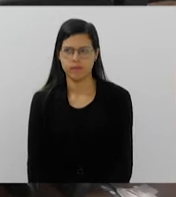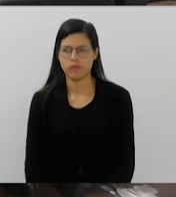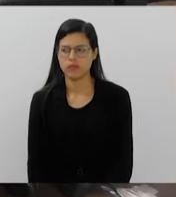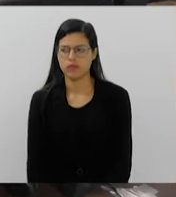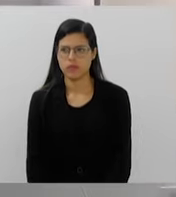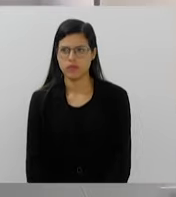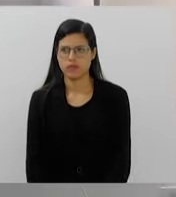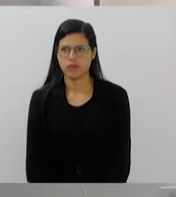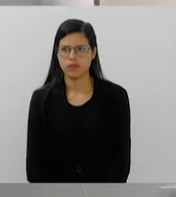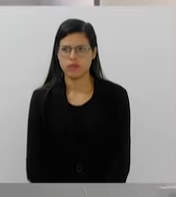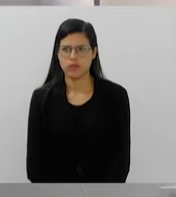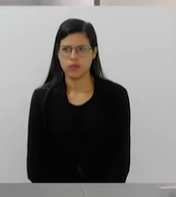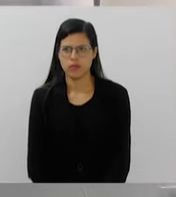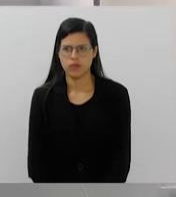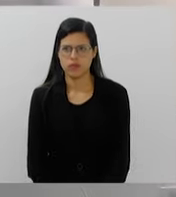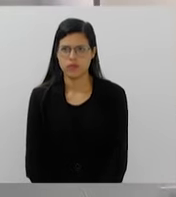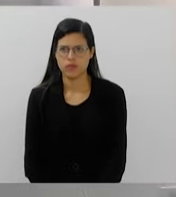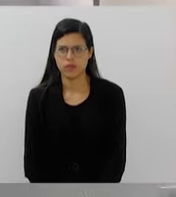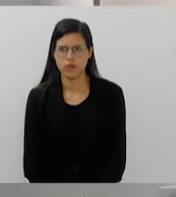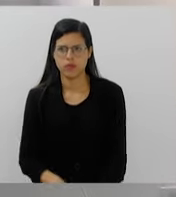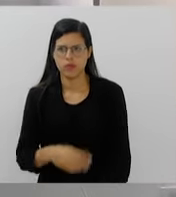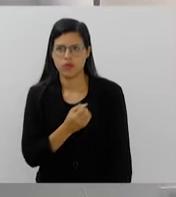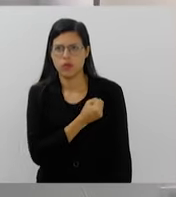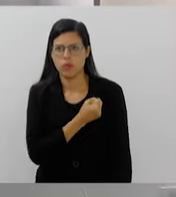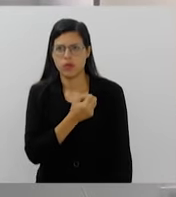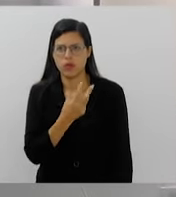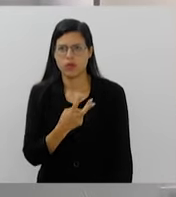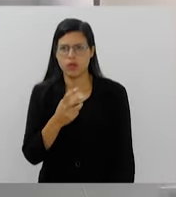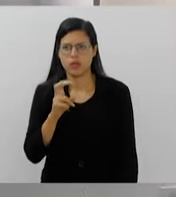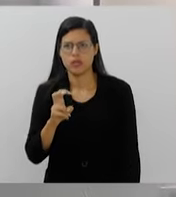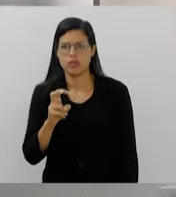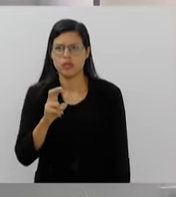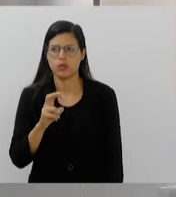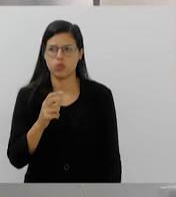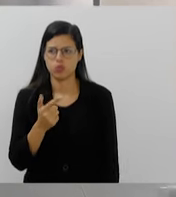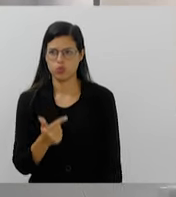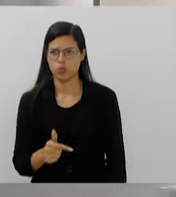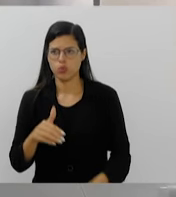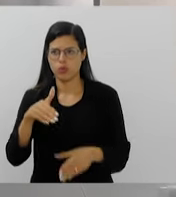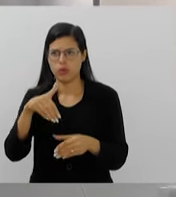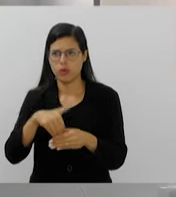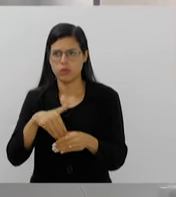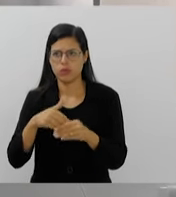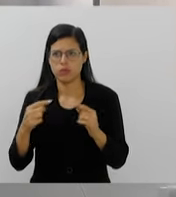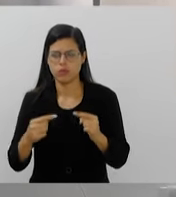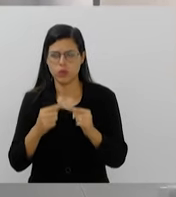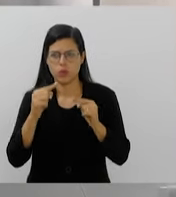É, então vou chamar os trabalhos à ordem para cantar o 35 de novo. E a votação é pela constitucionalidade com emendas. São